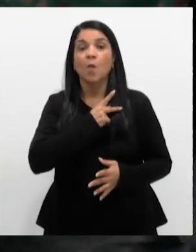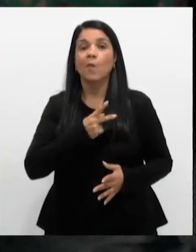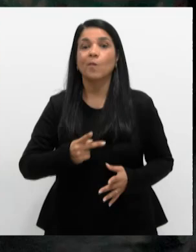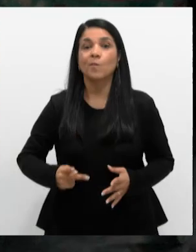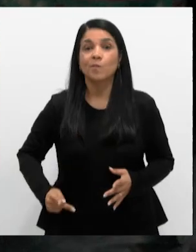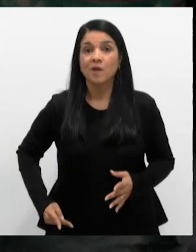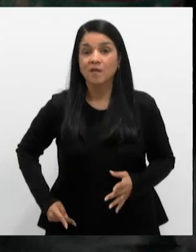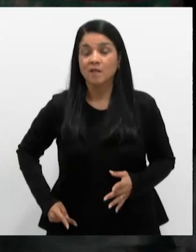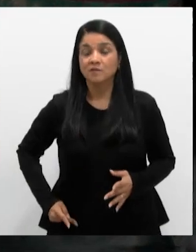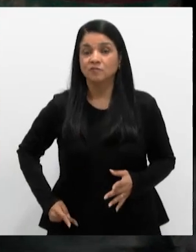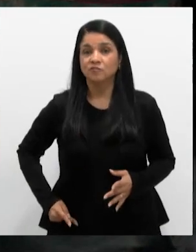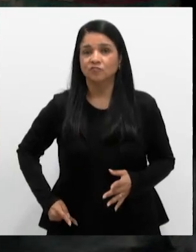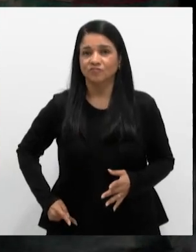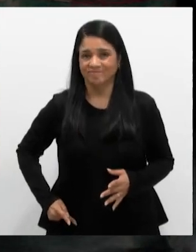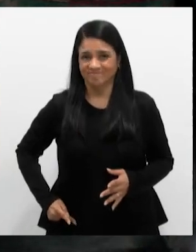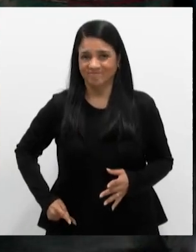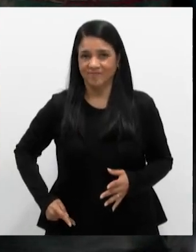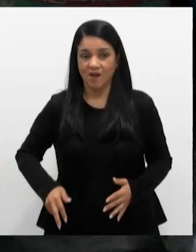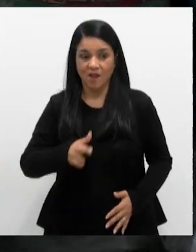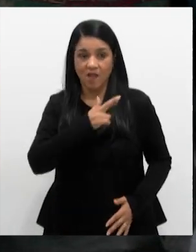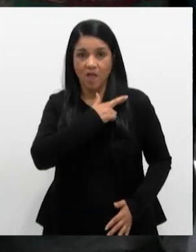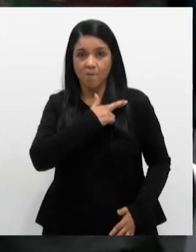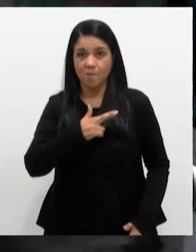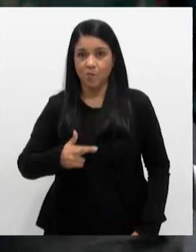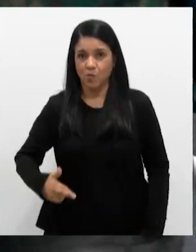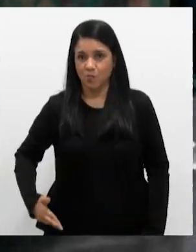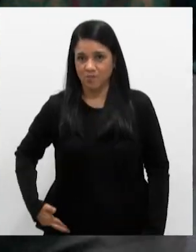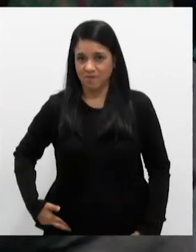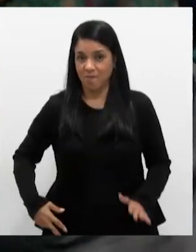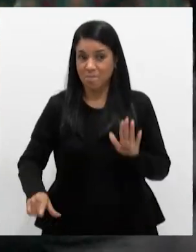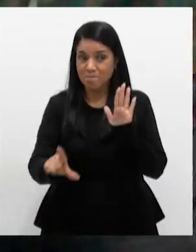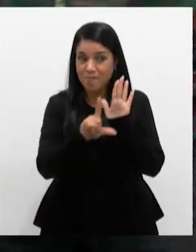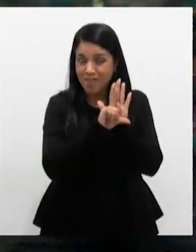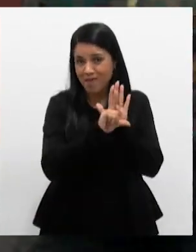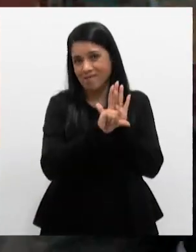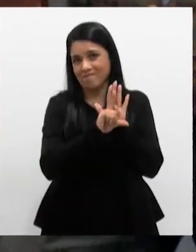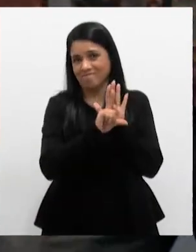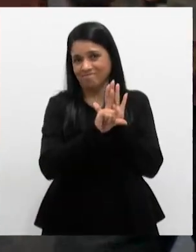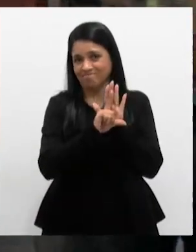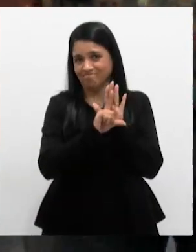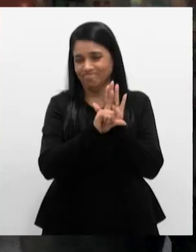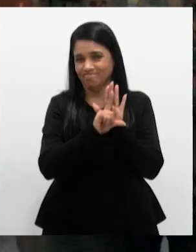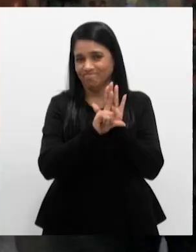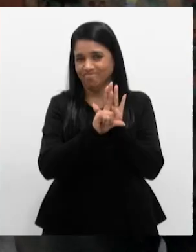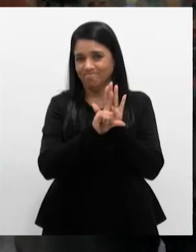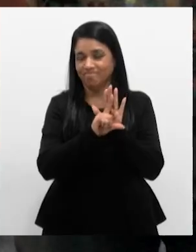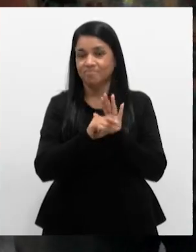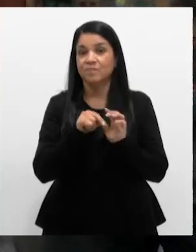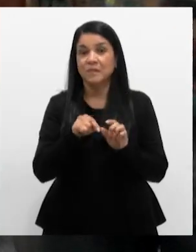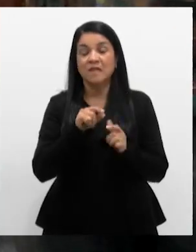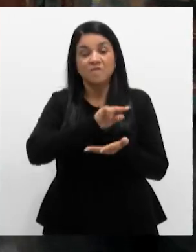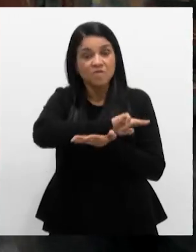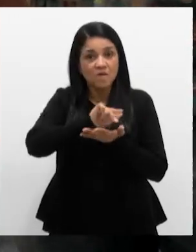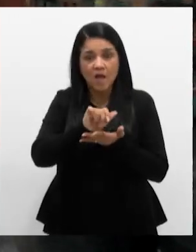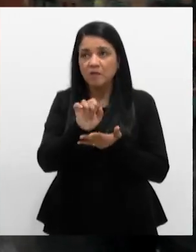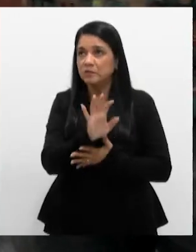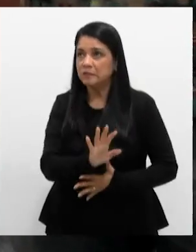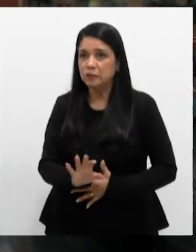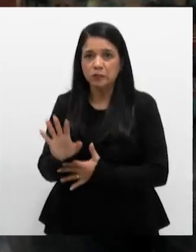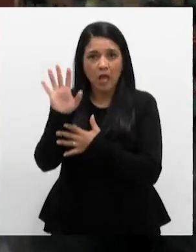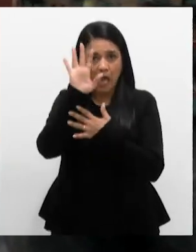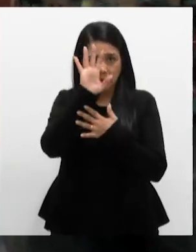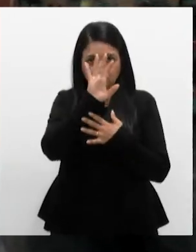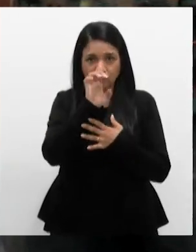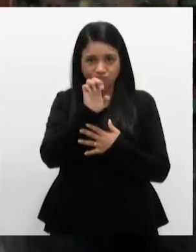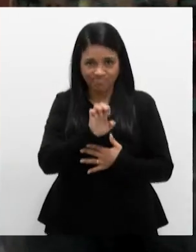da República. Esta lei é só do presidente da República. Tem diversos estados que têm